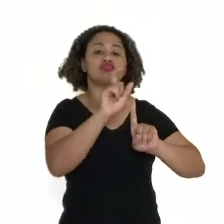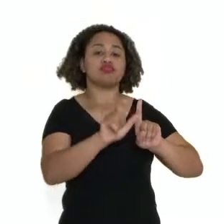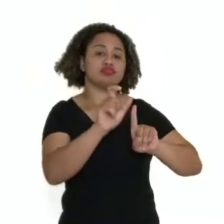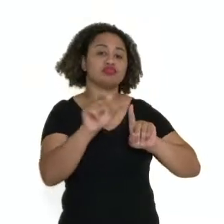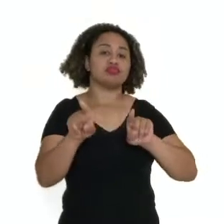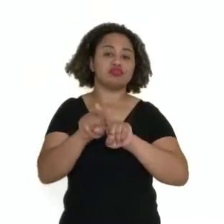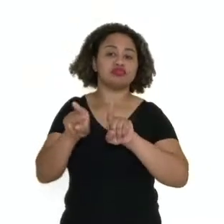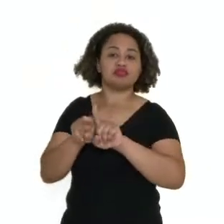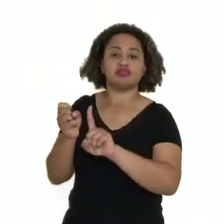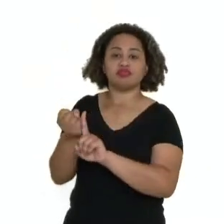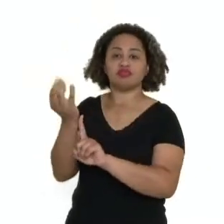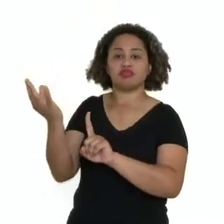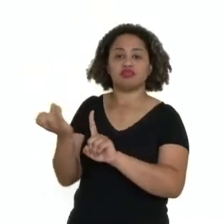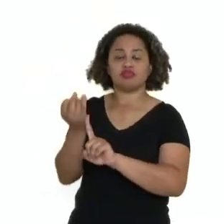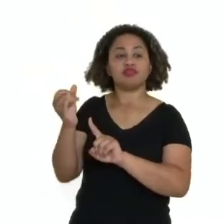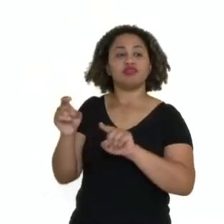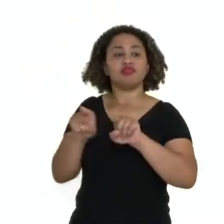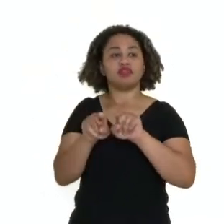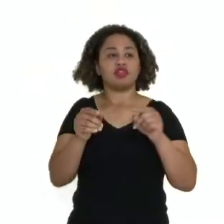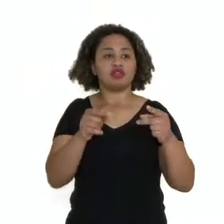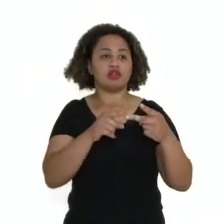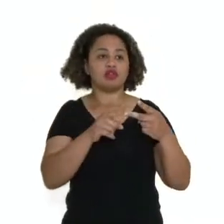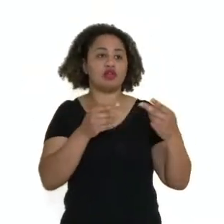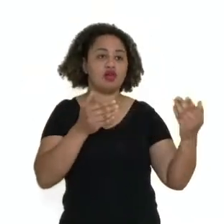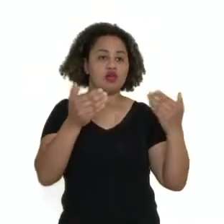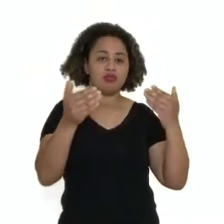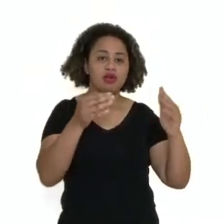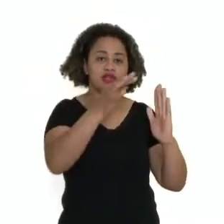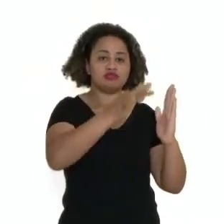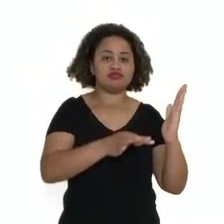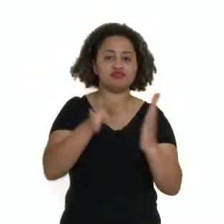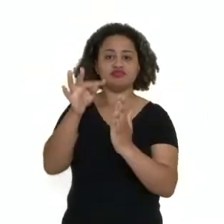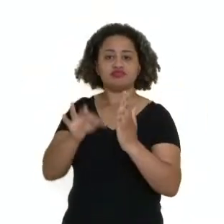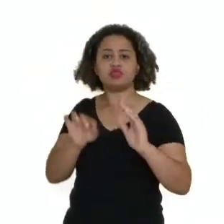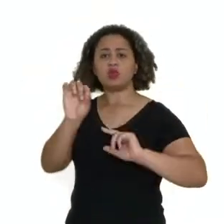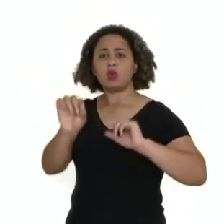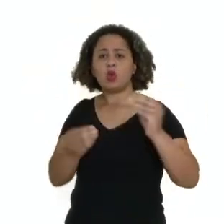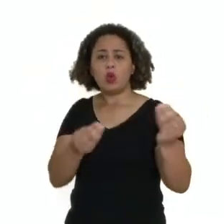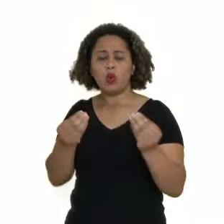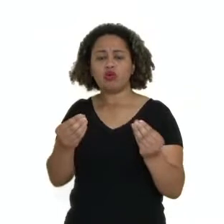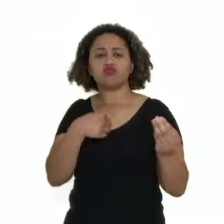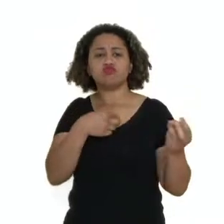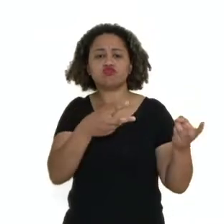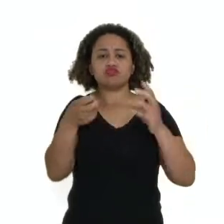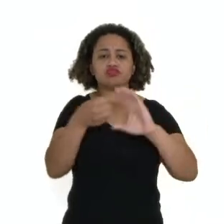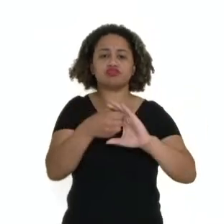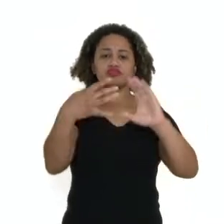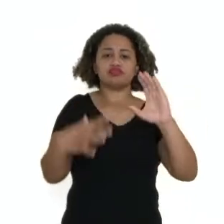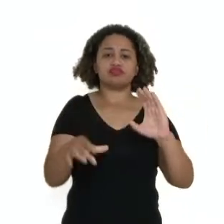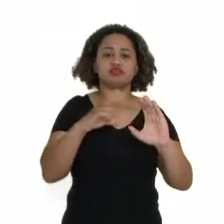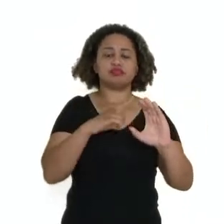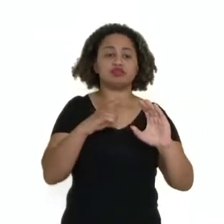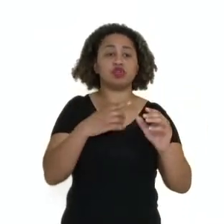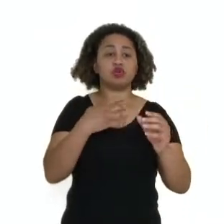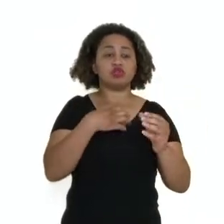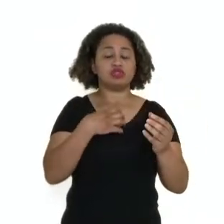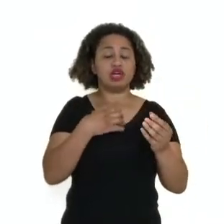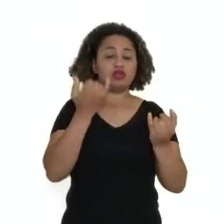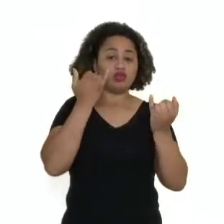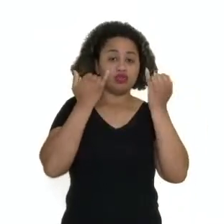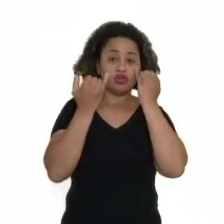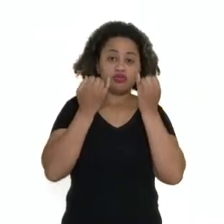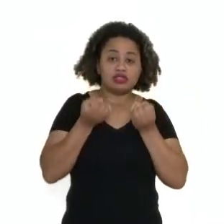verbal. Fazer a comparação entre textos. De que maneira? Reconhecendo suas características no modo de tratar a